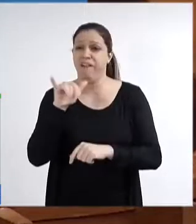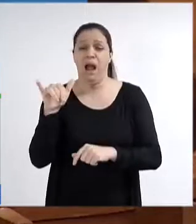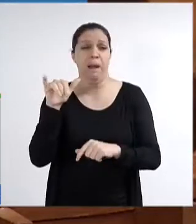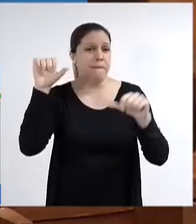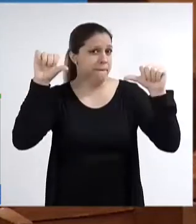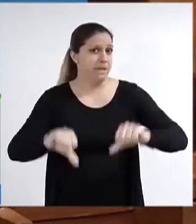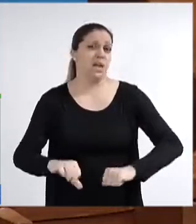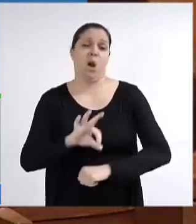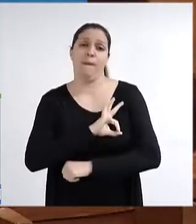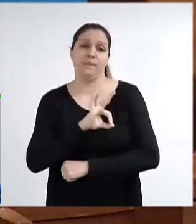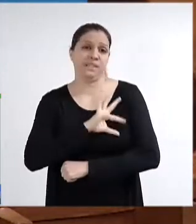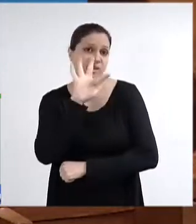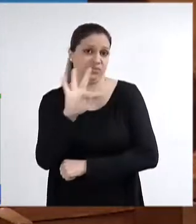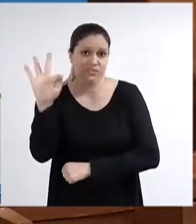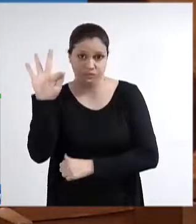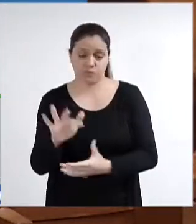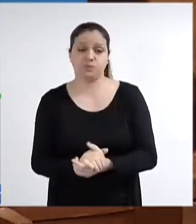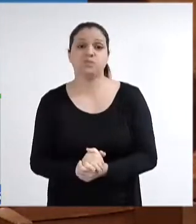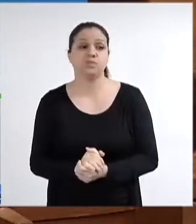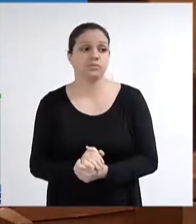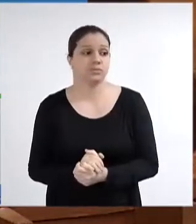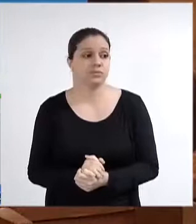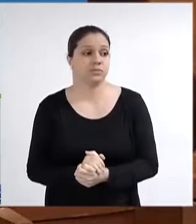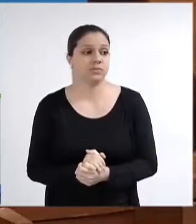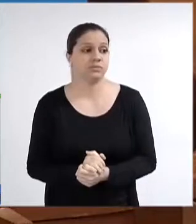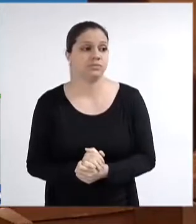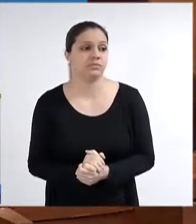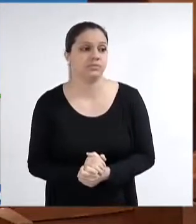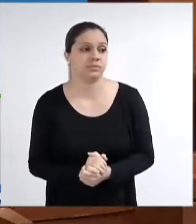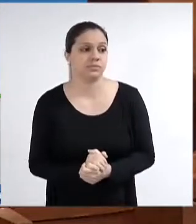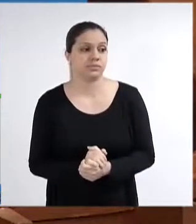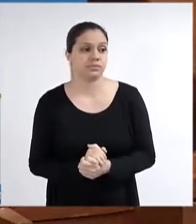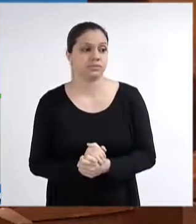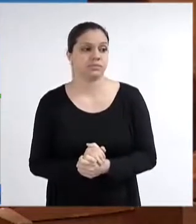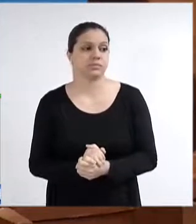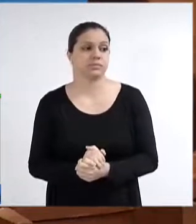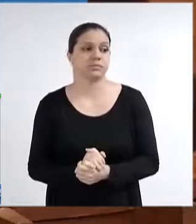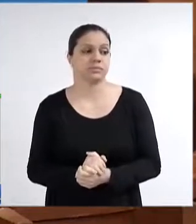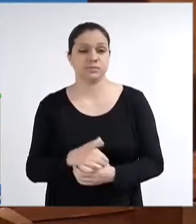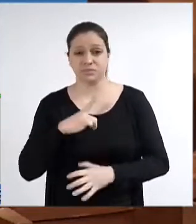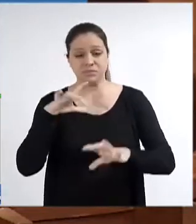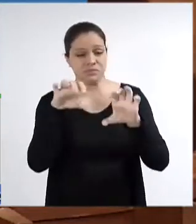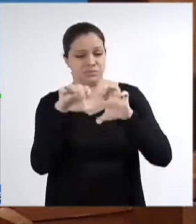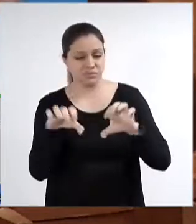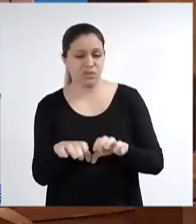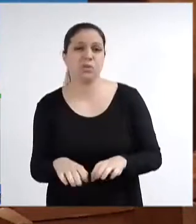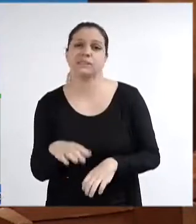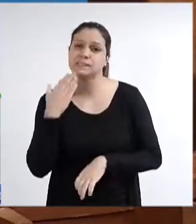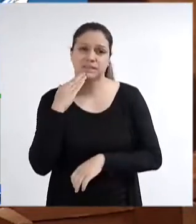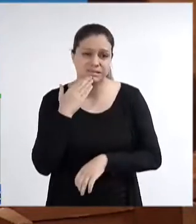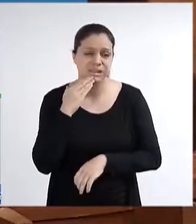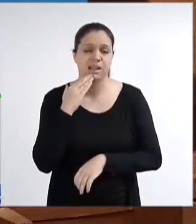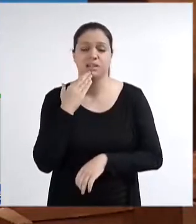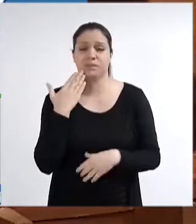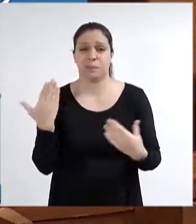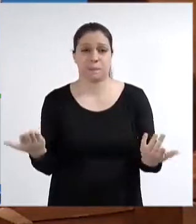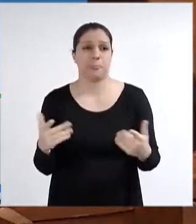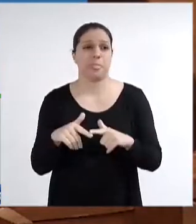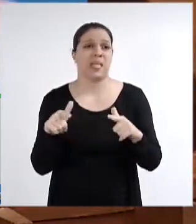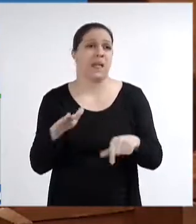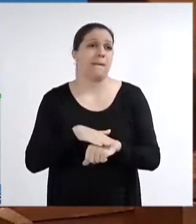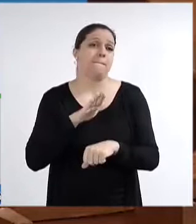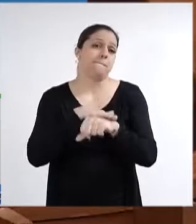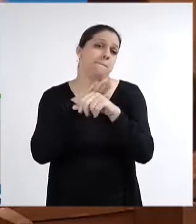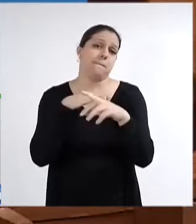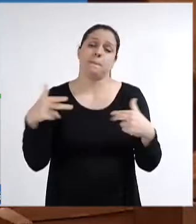Polícia Federal, que hoje, só atendendo aquilo que eles atendem, já tem uma estrutura precária. Agora, imagina todos esses